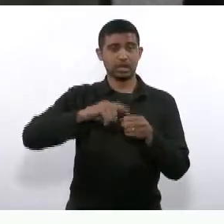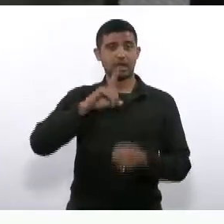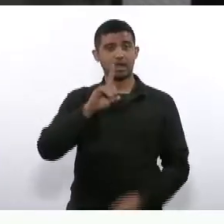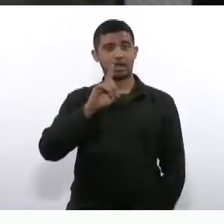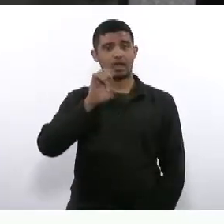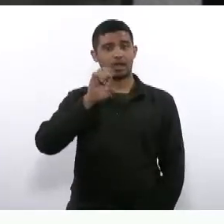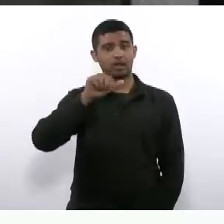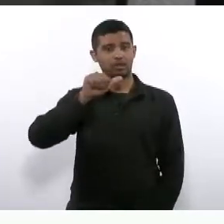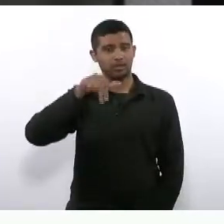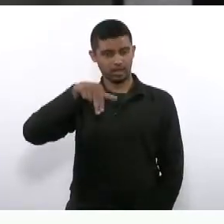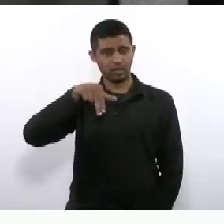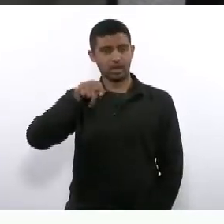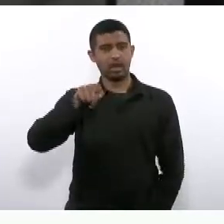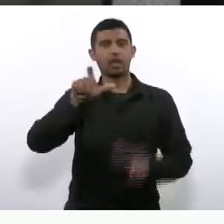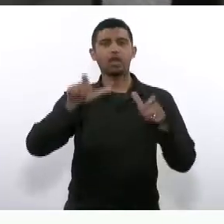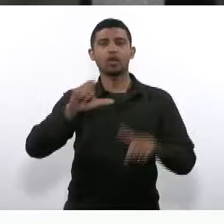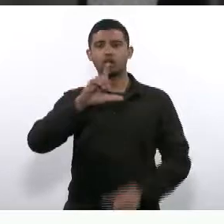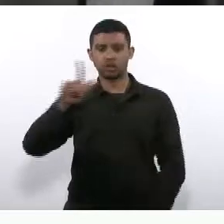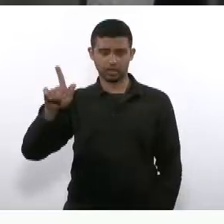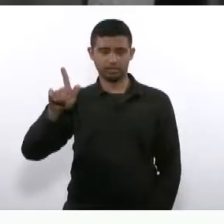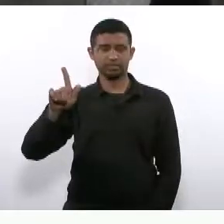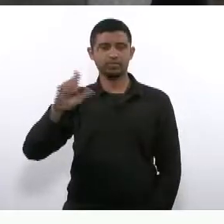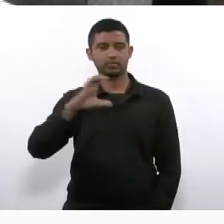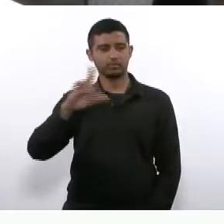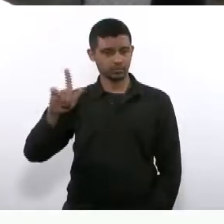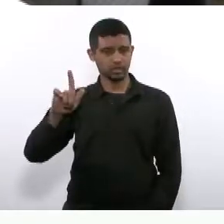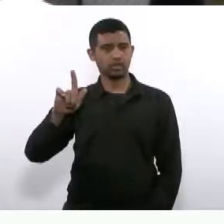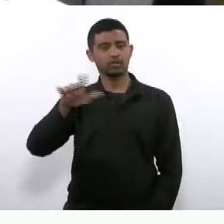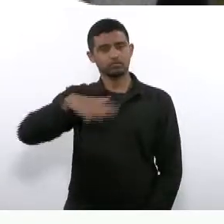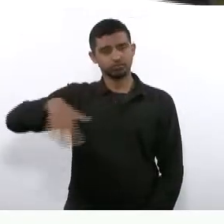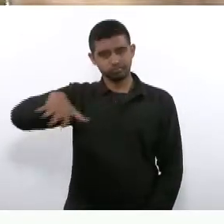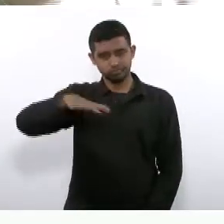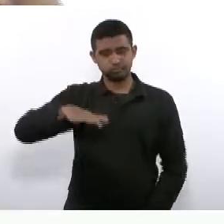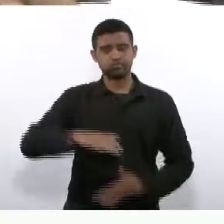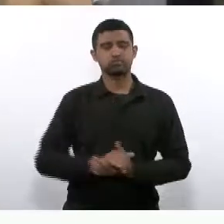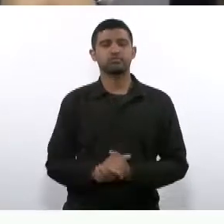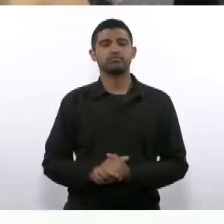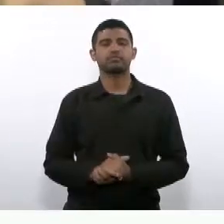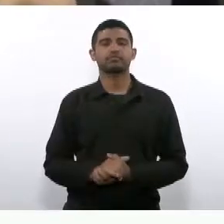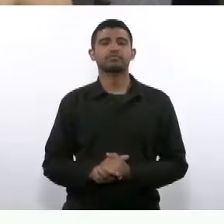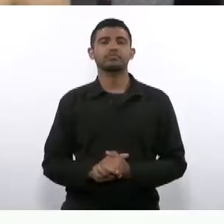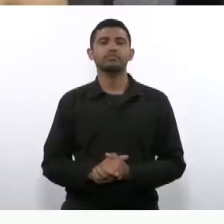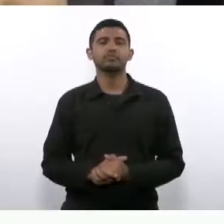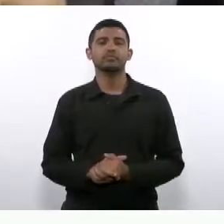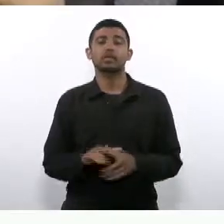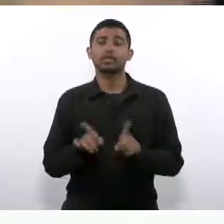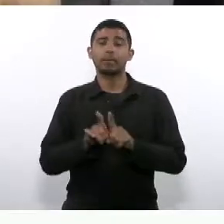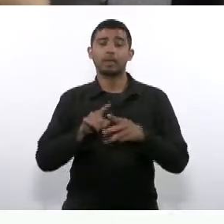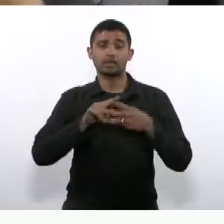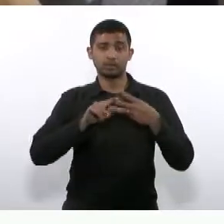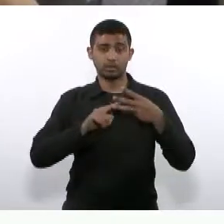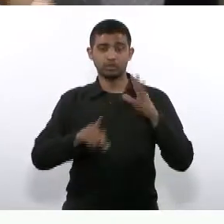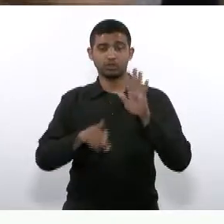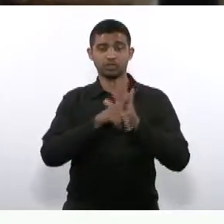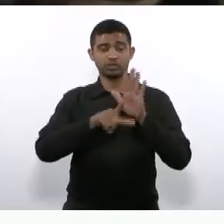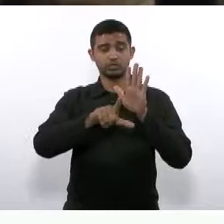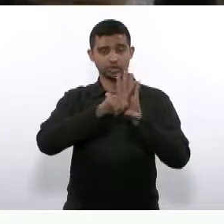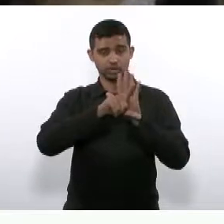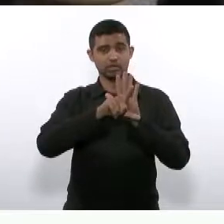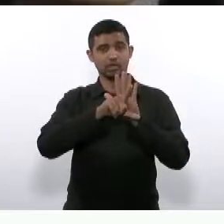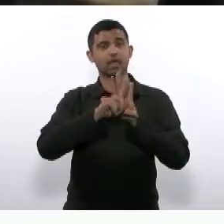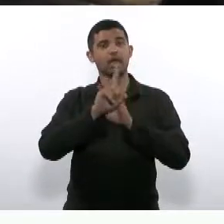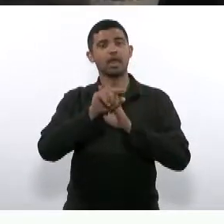Campo Grande, DEAN Oeste para o município de Campo Grande, os 3 projetos de lei, que é